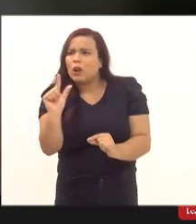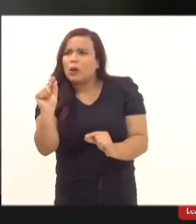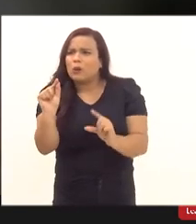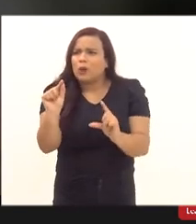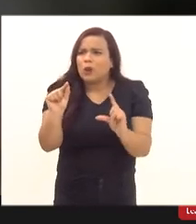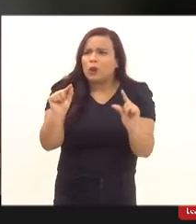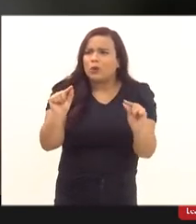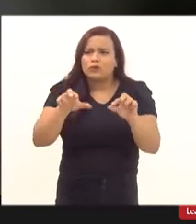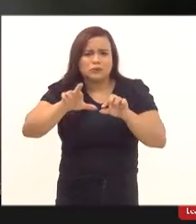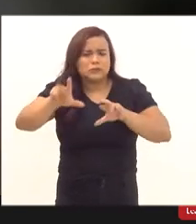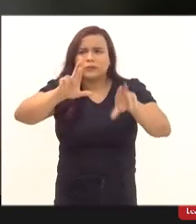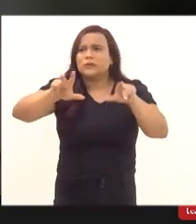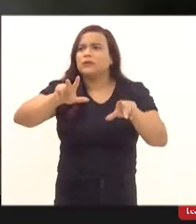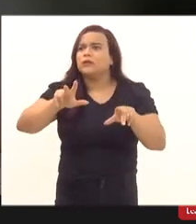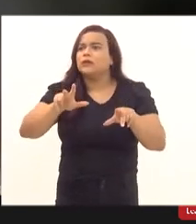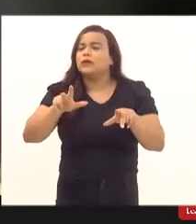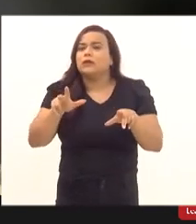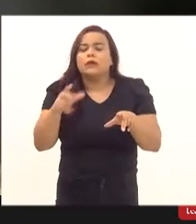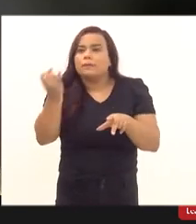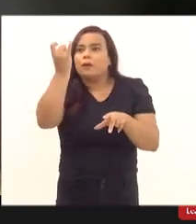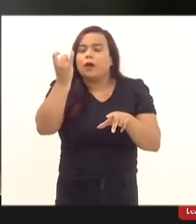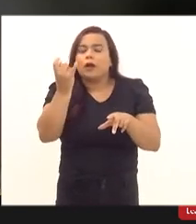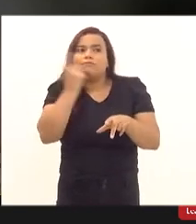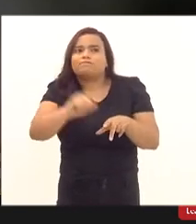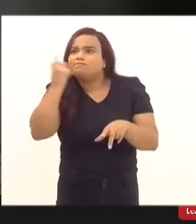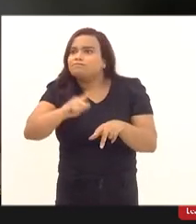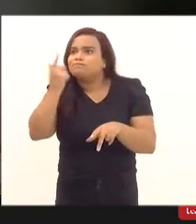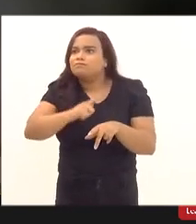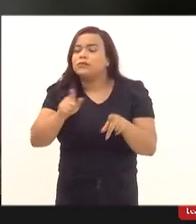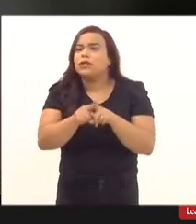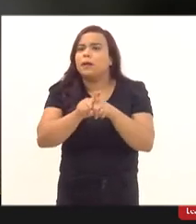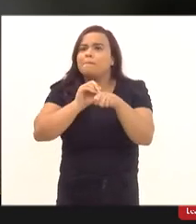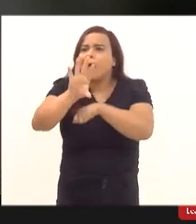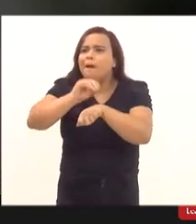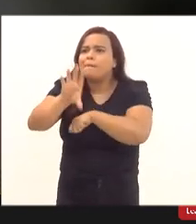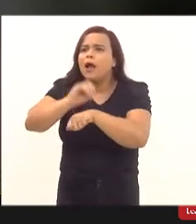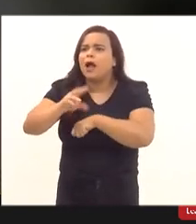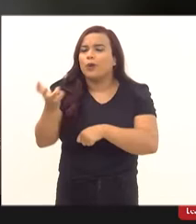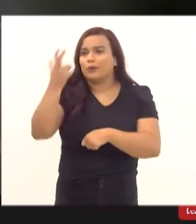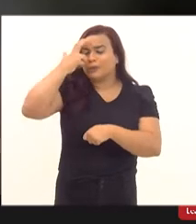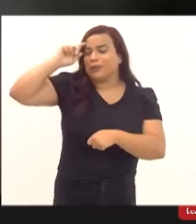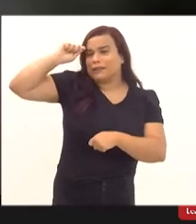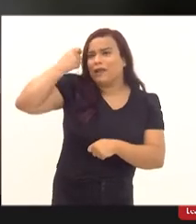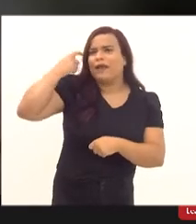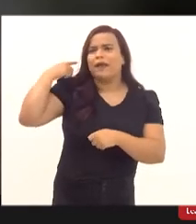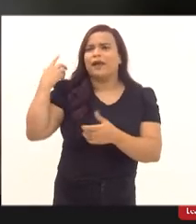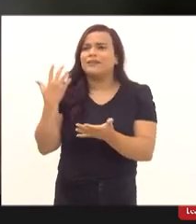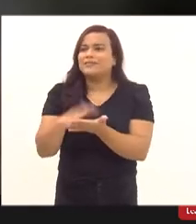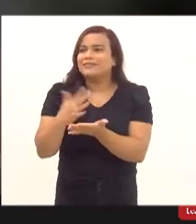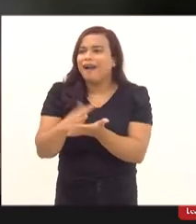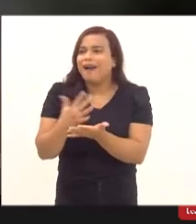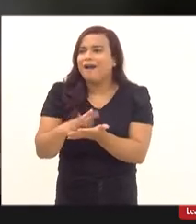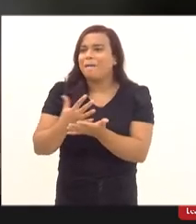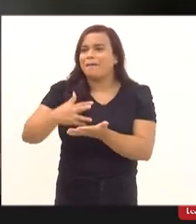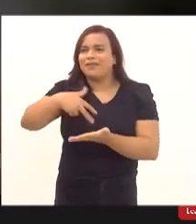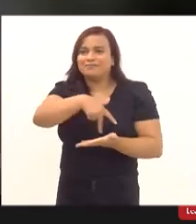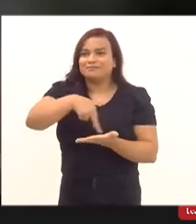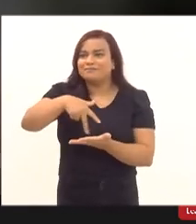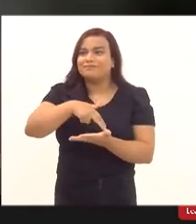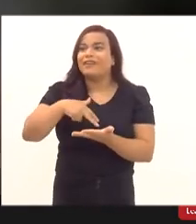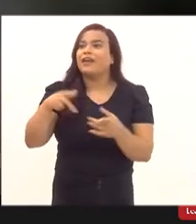toda a cultura Negra todo samba todos os sentido de brasilidade composta pela maioria da população